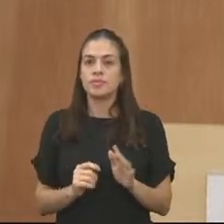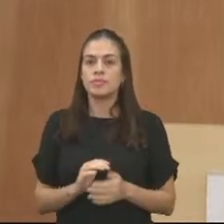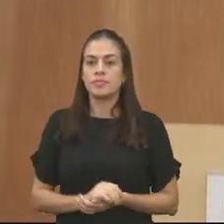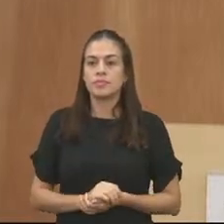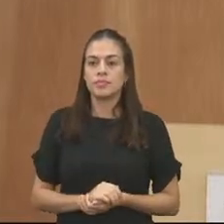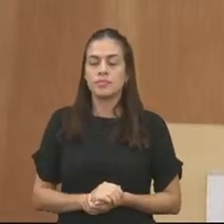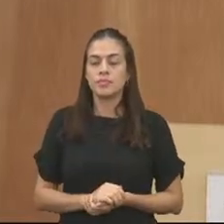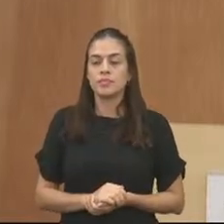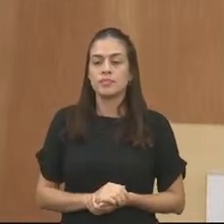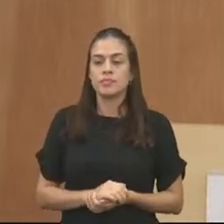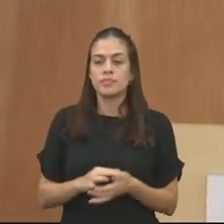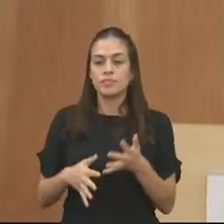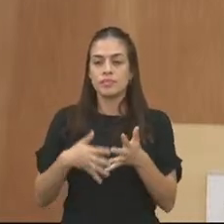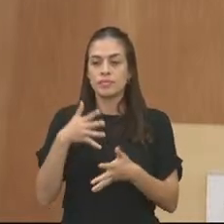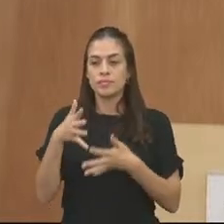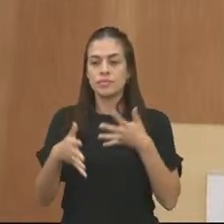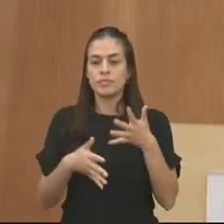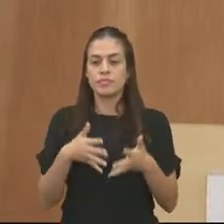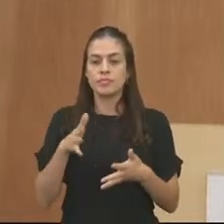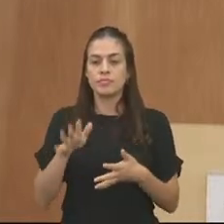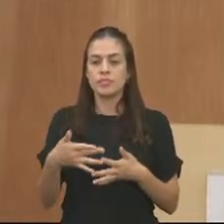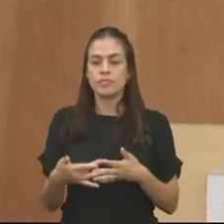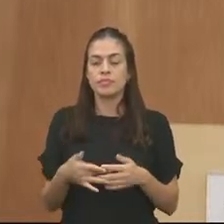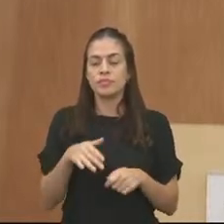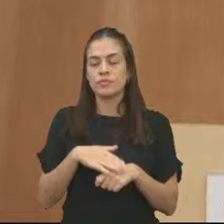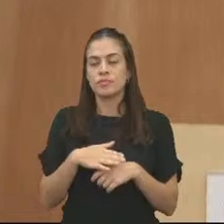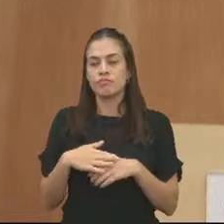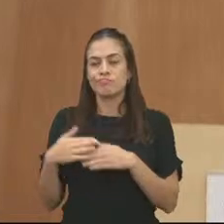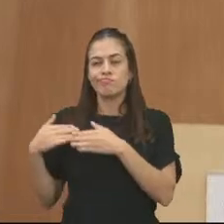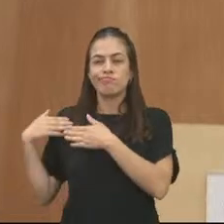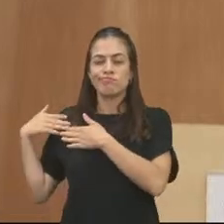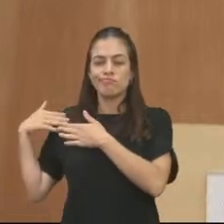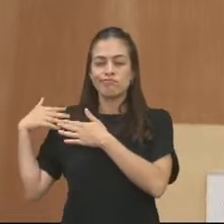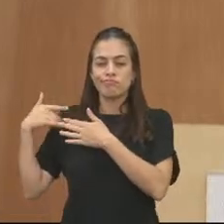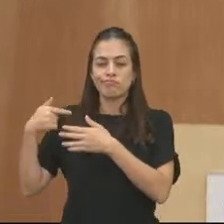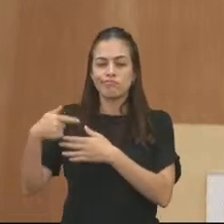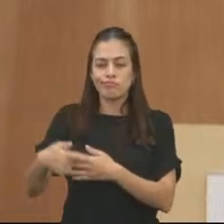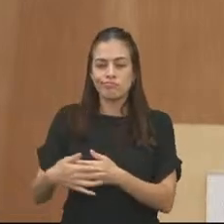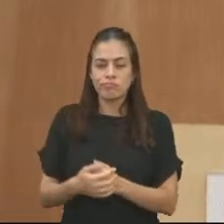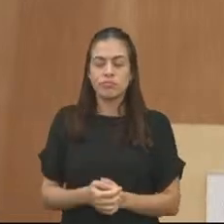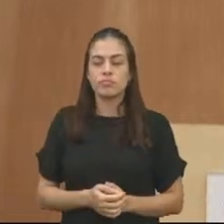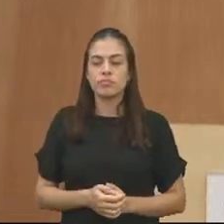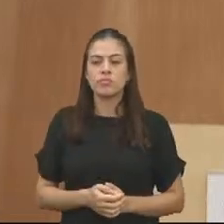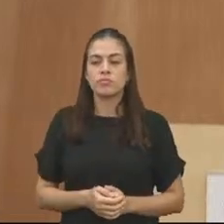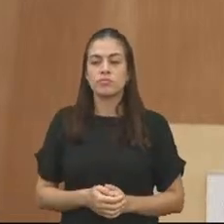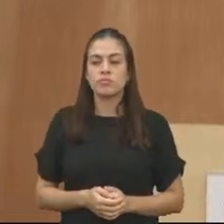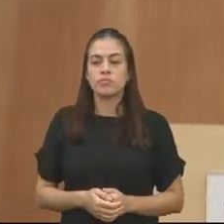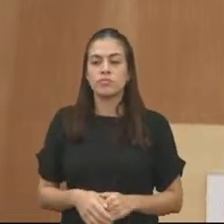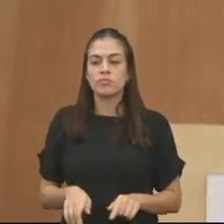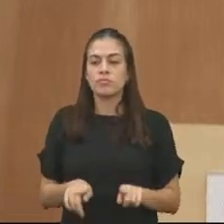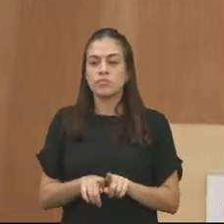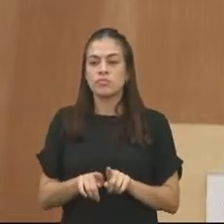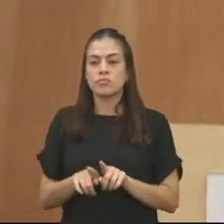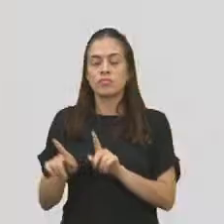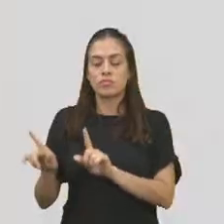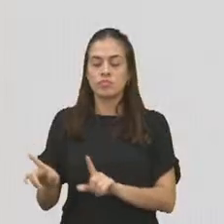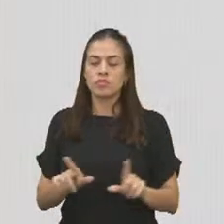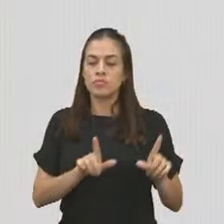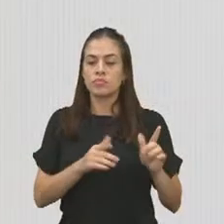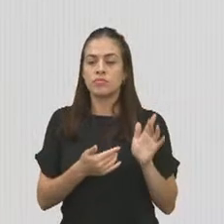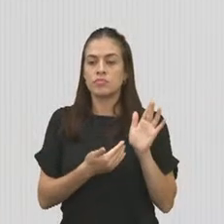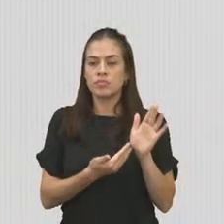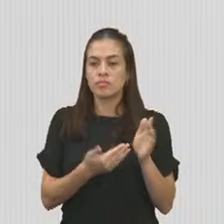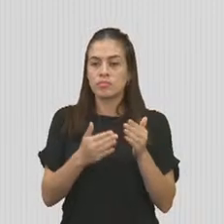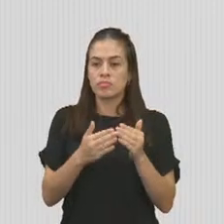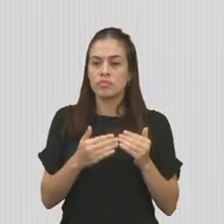minha fala, que eu já tenho feito nas últimas semanas, a gente trouxe também alguns slides. Se, por